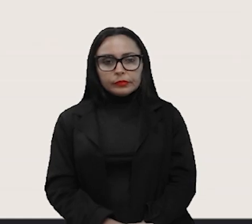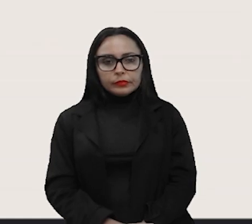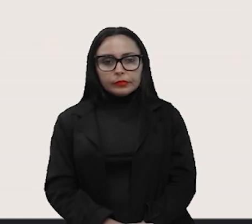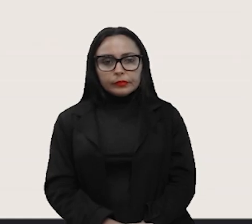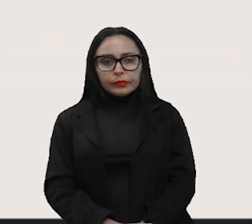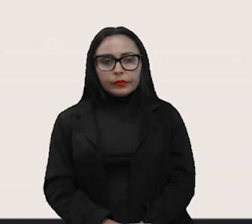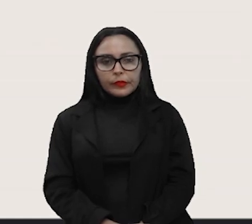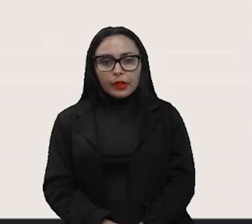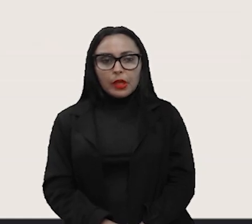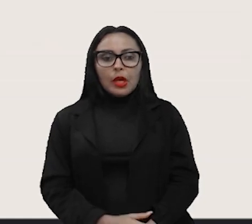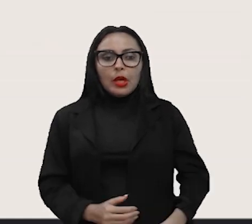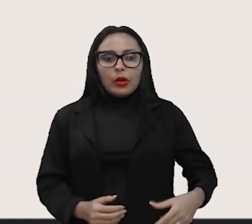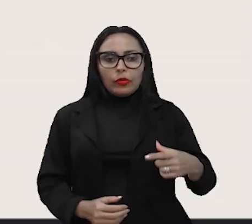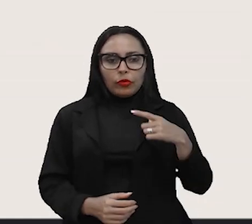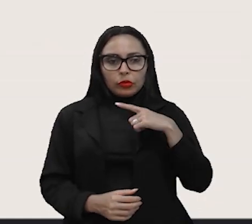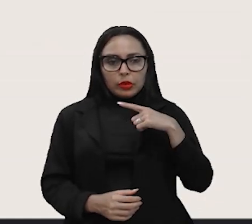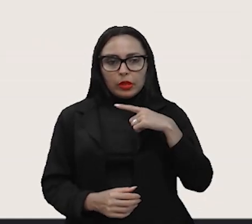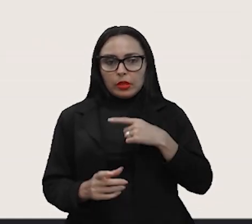pro osso